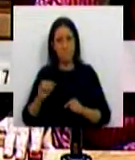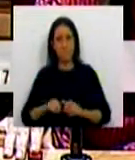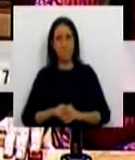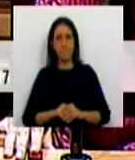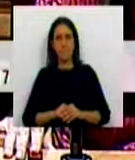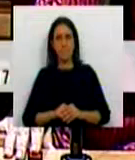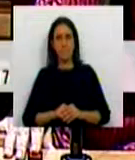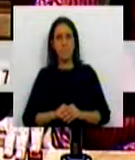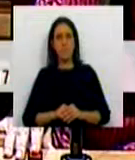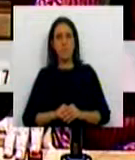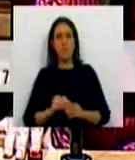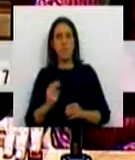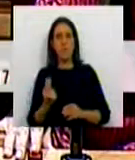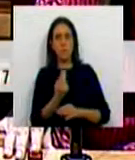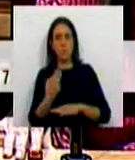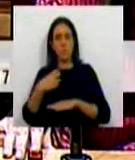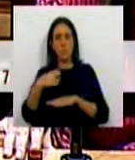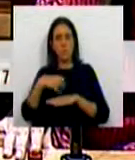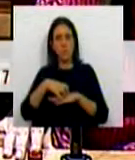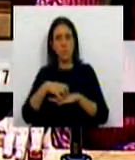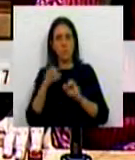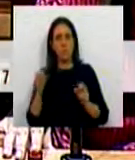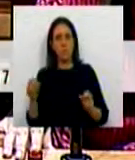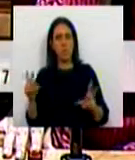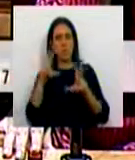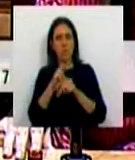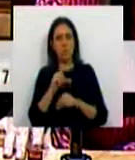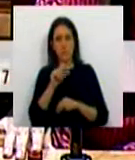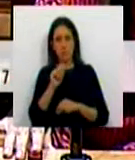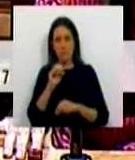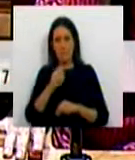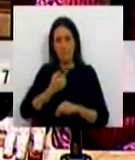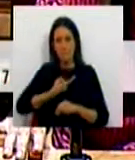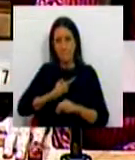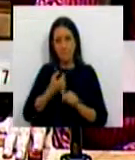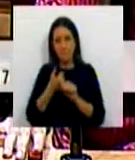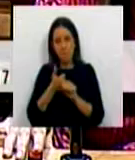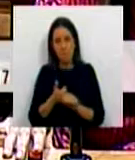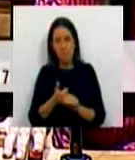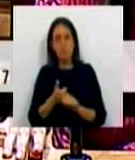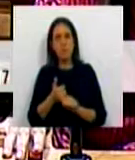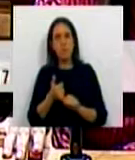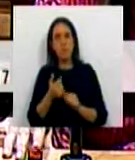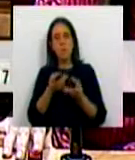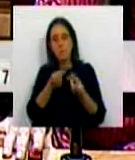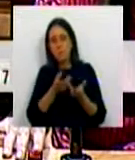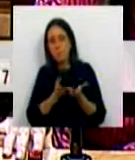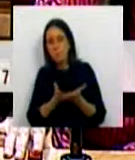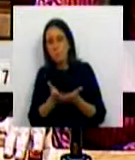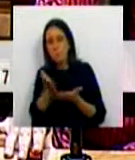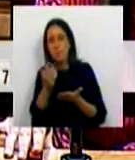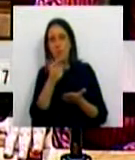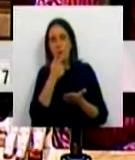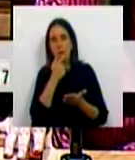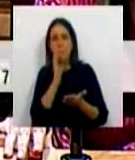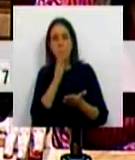trabalhos da Unidade de Missão de Implementação da Nova LEU, terá que ser aperfeiçoado o mecanismo de projeção da execução orçamental por